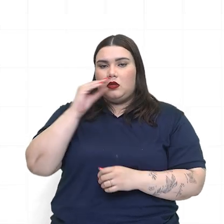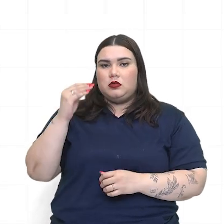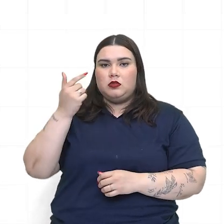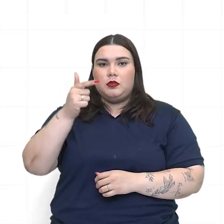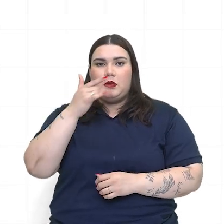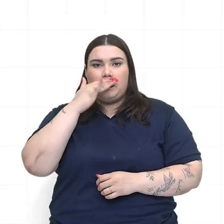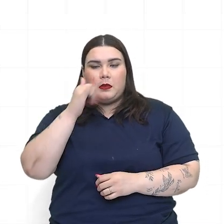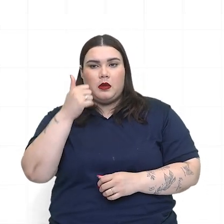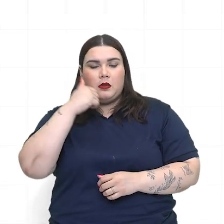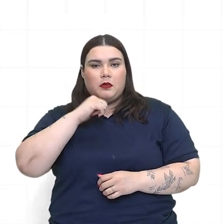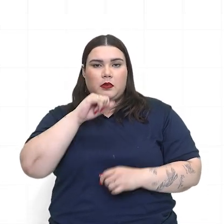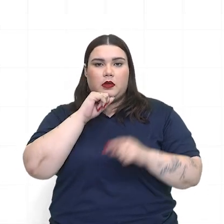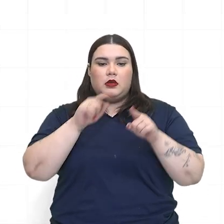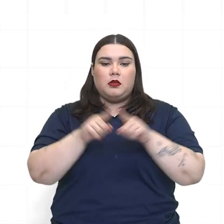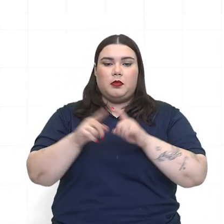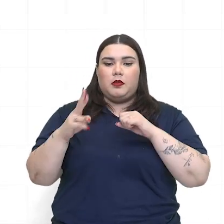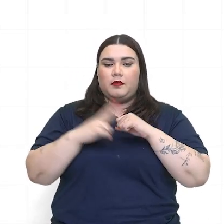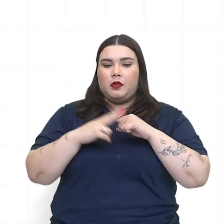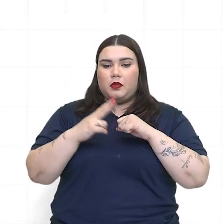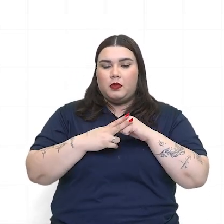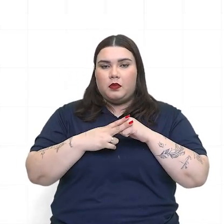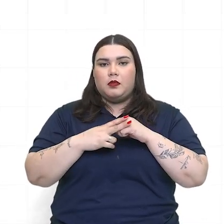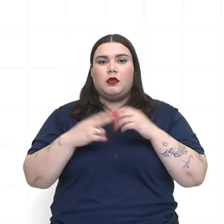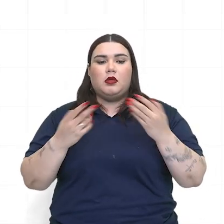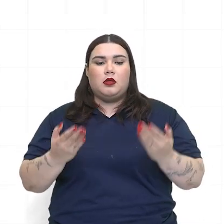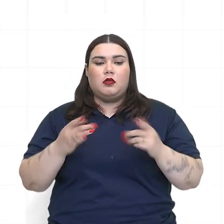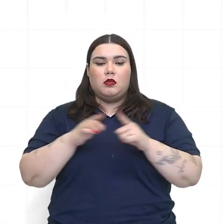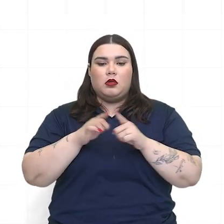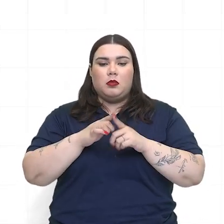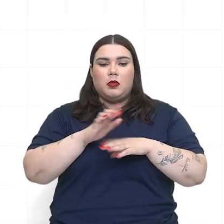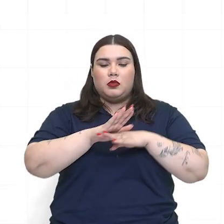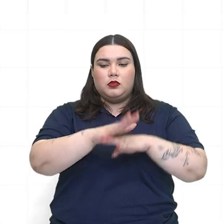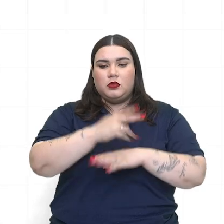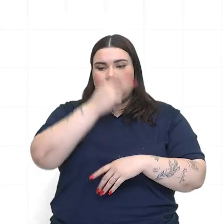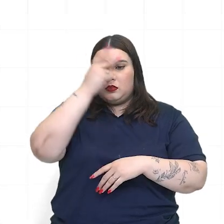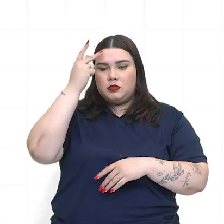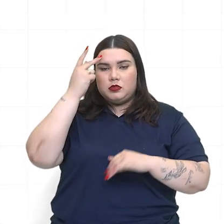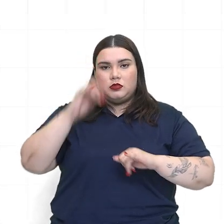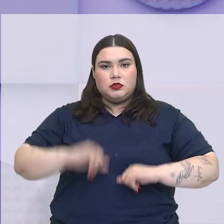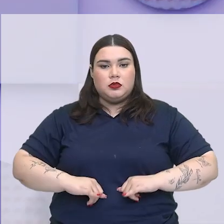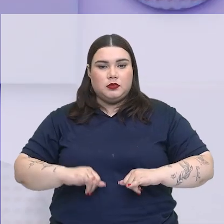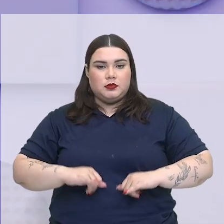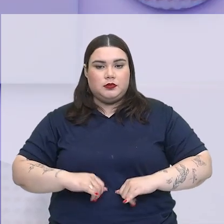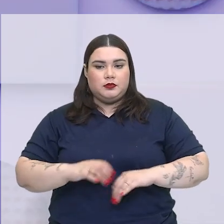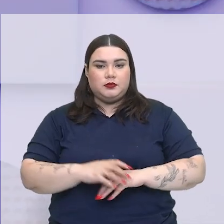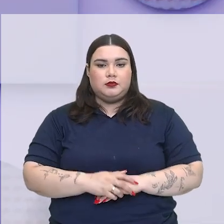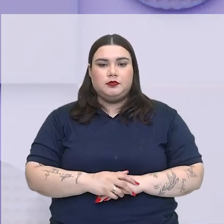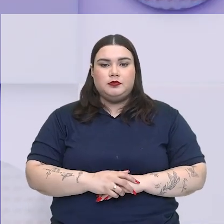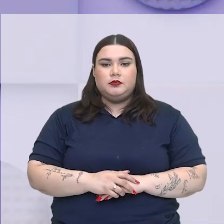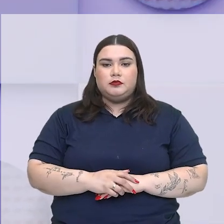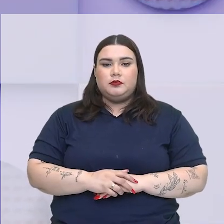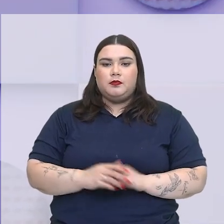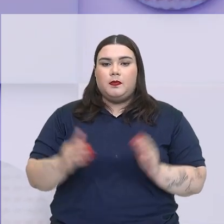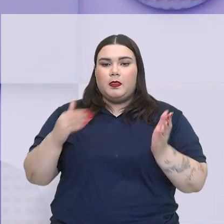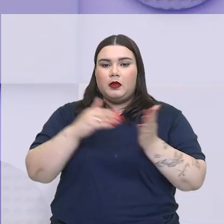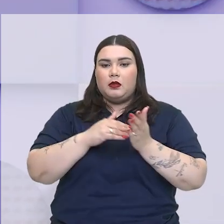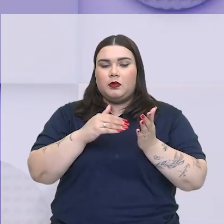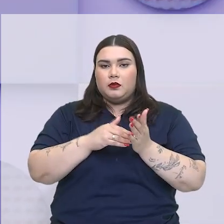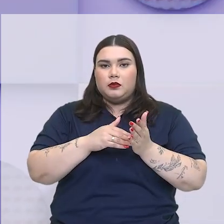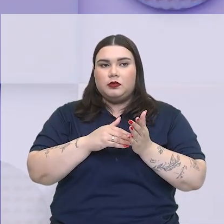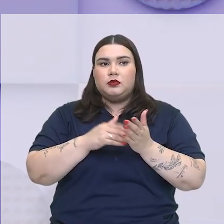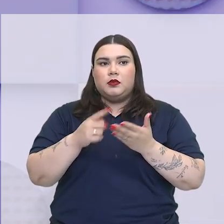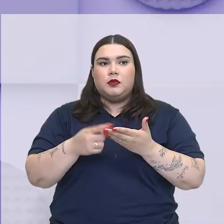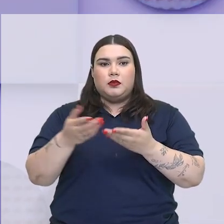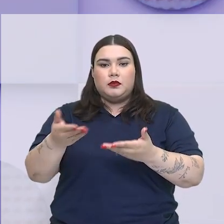e viúvas e se faz presente junto aos abandonados e perdidos. Por fim, eu quero te convidar, meu